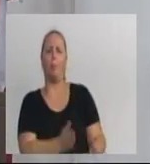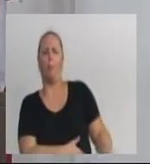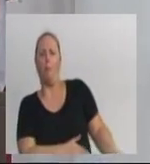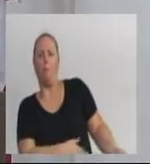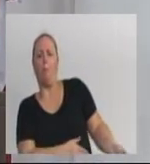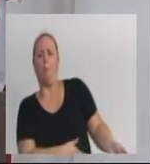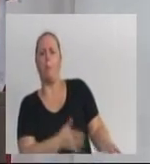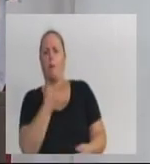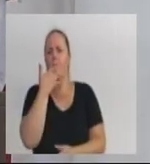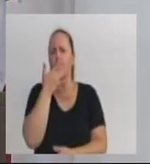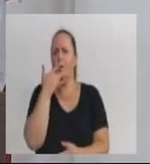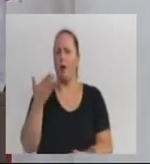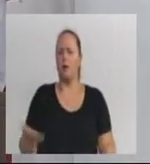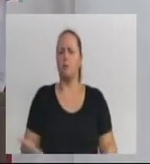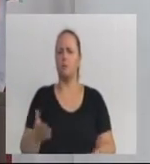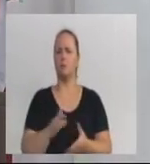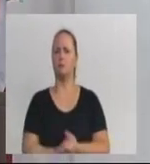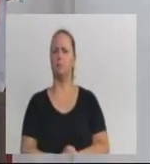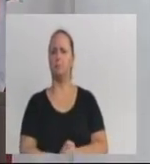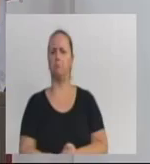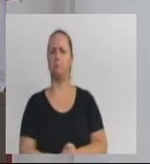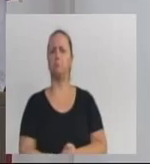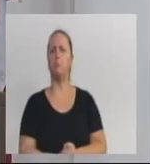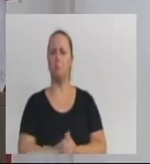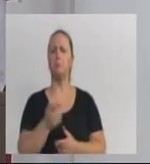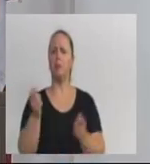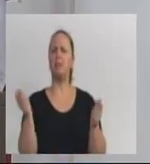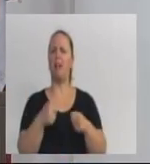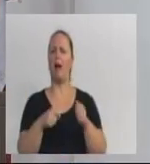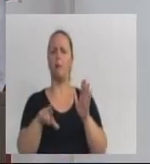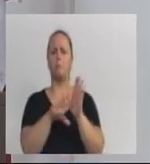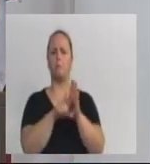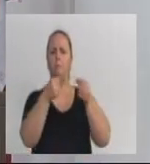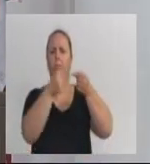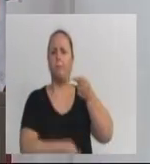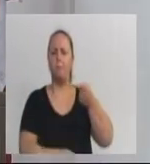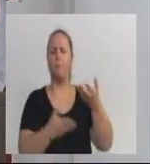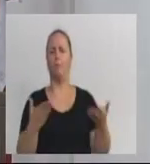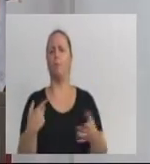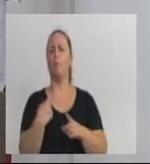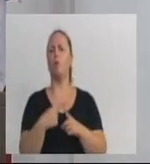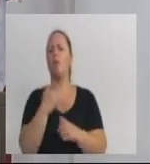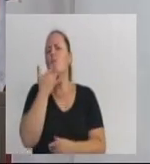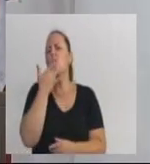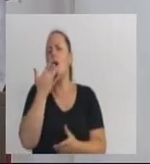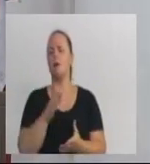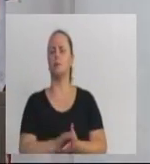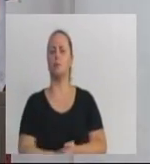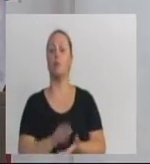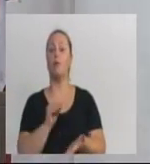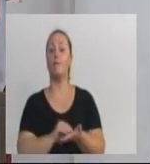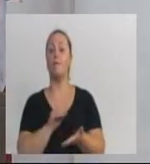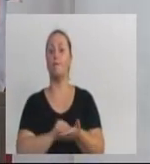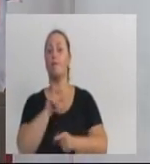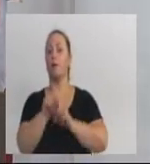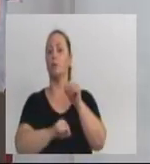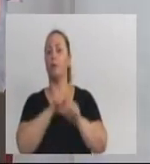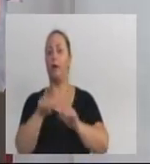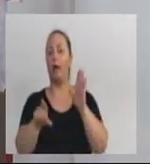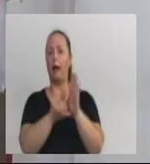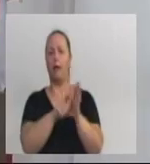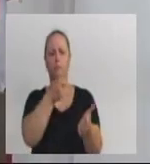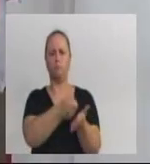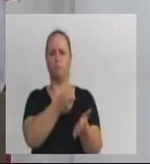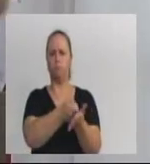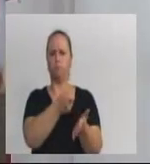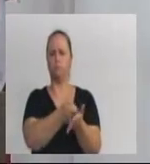e ser solto no país. A legislação criminal precisa ser endurecida, precisa ser enrijecida, e essa também